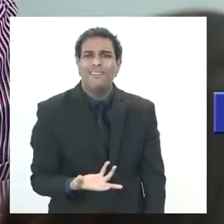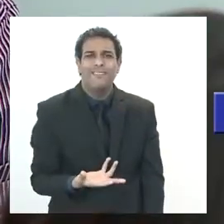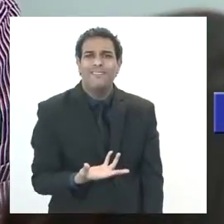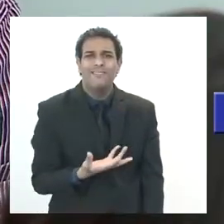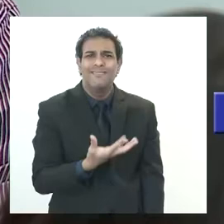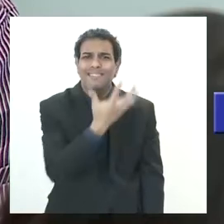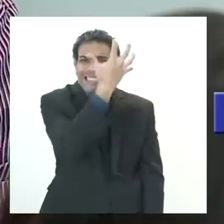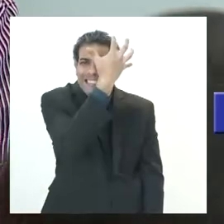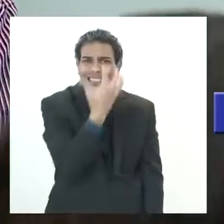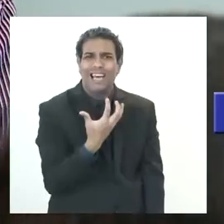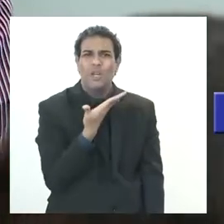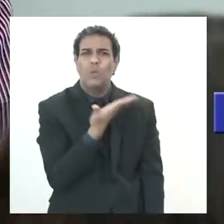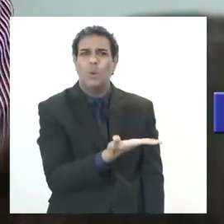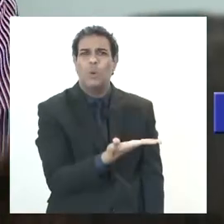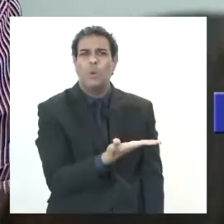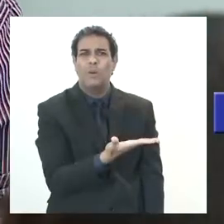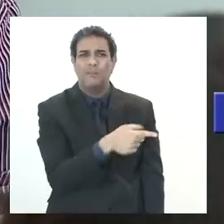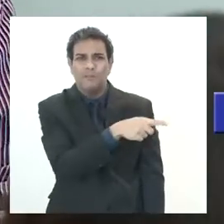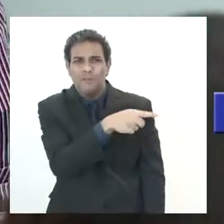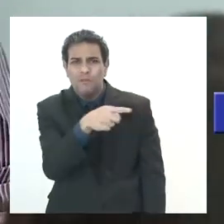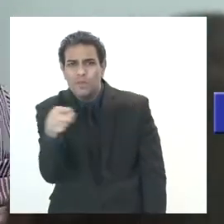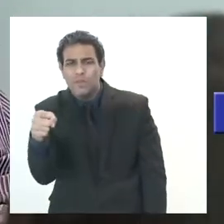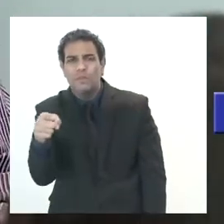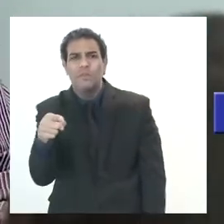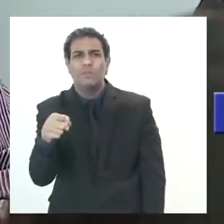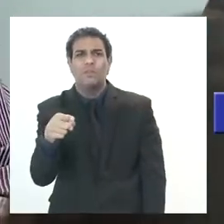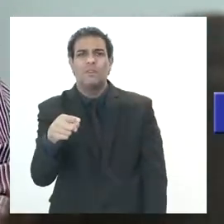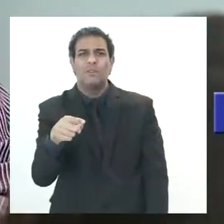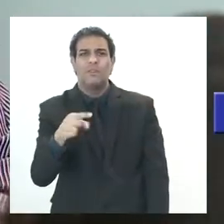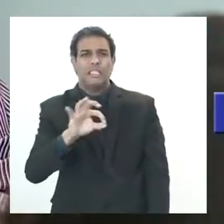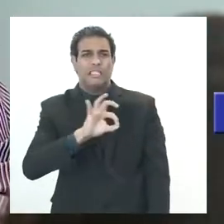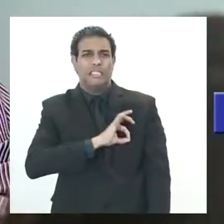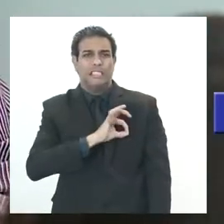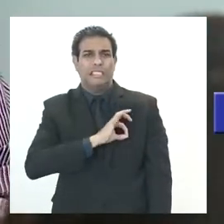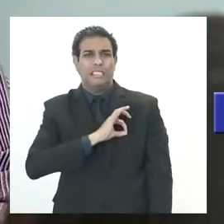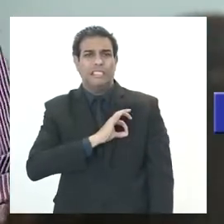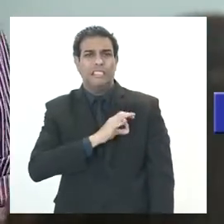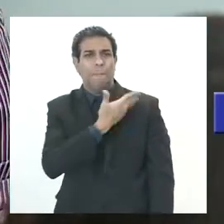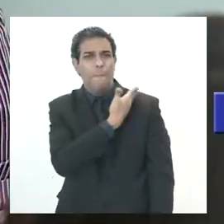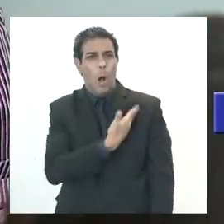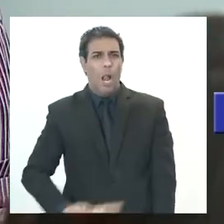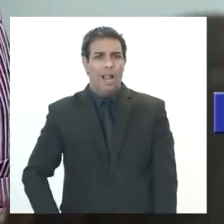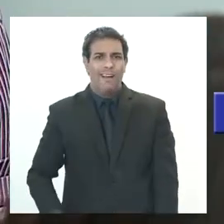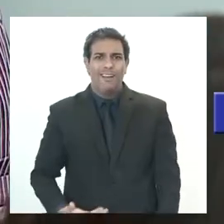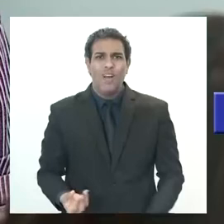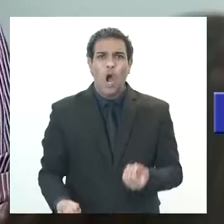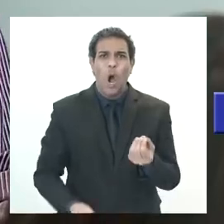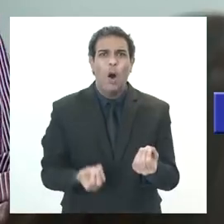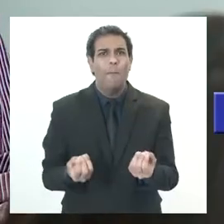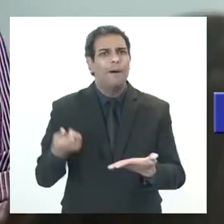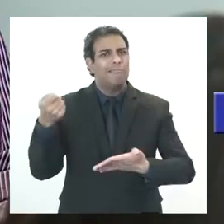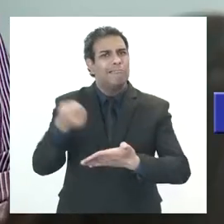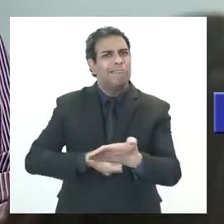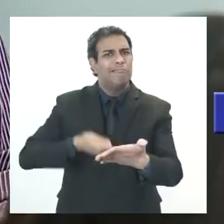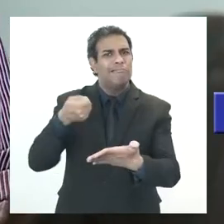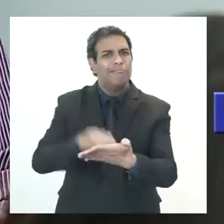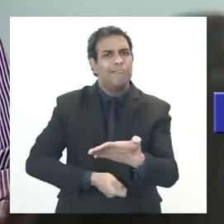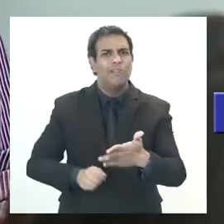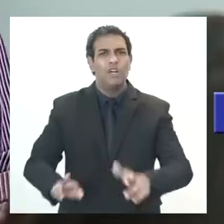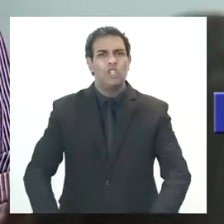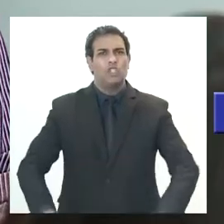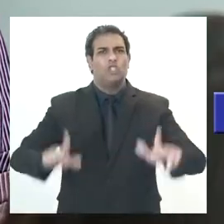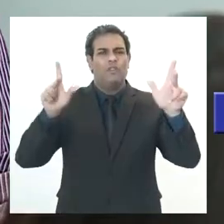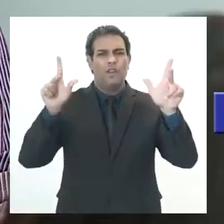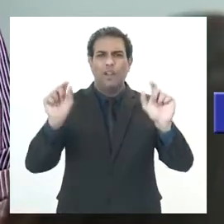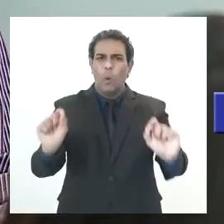vergonha e os companheiros da segurança pública tem que se insurgir Contra isso e mais fazer em toda a diferença